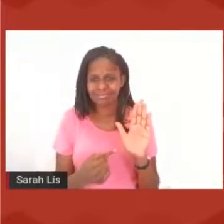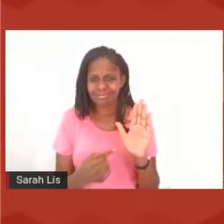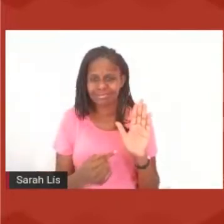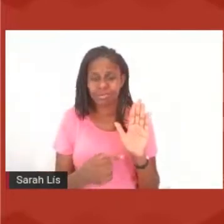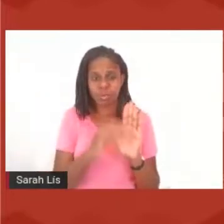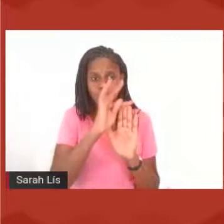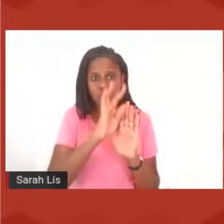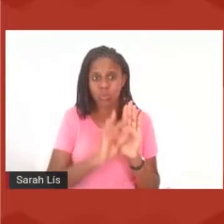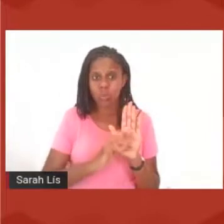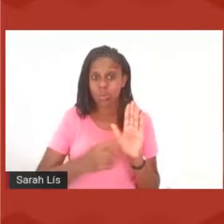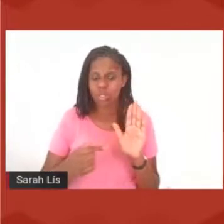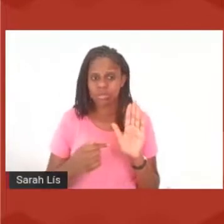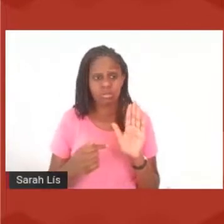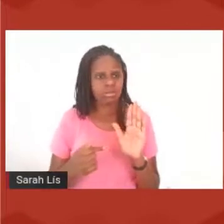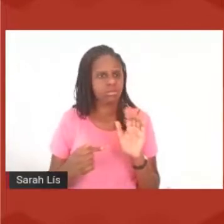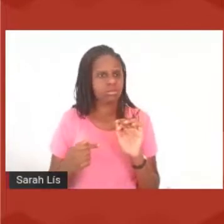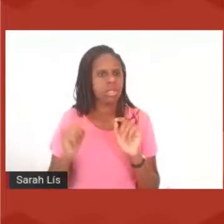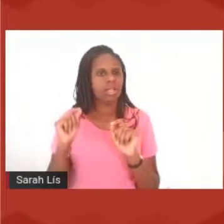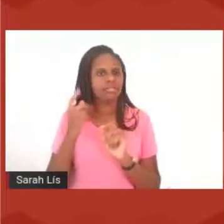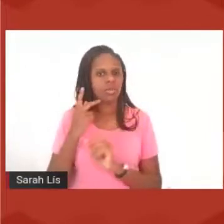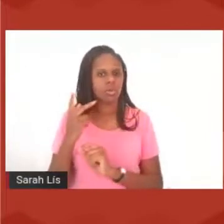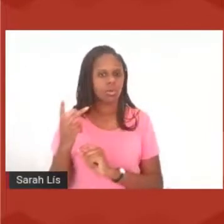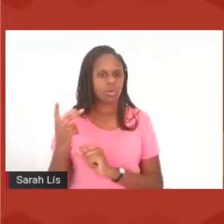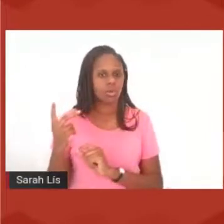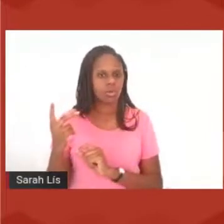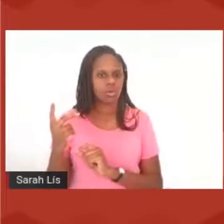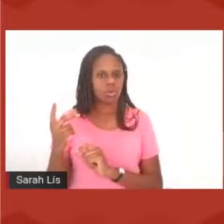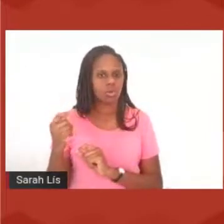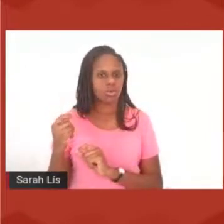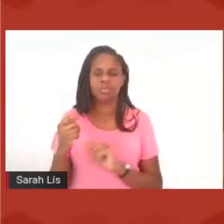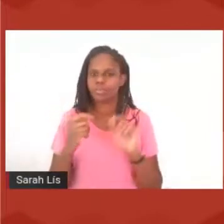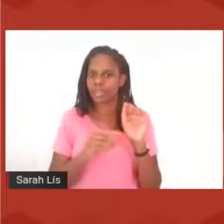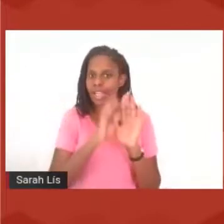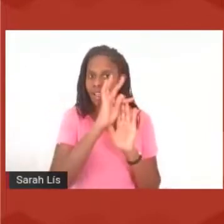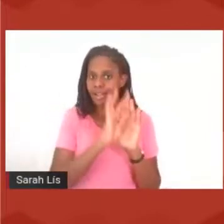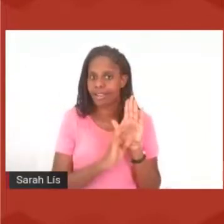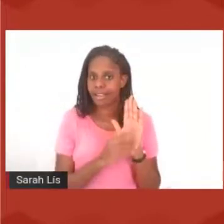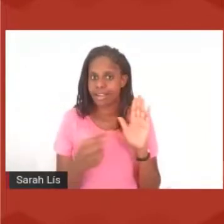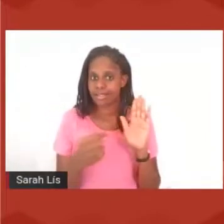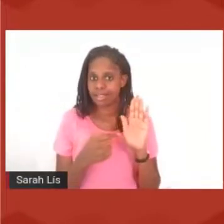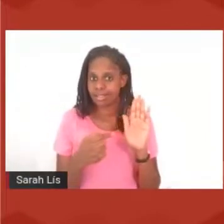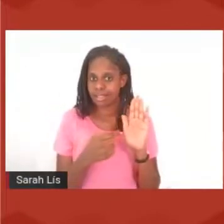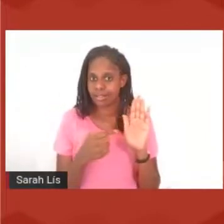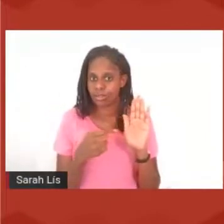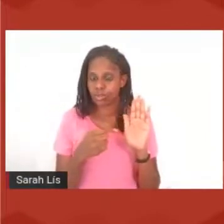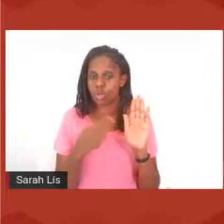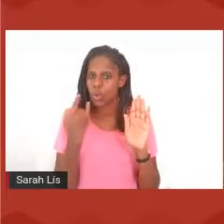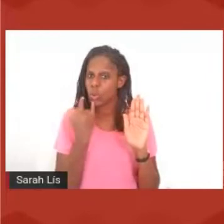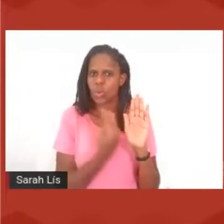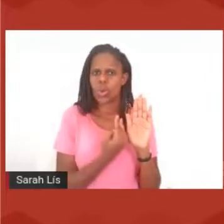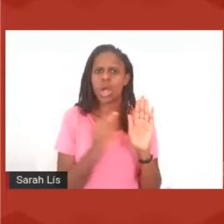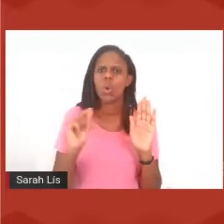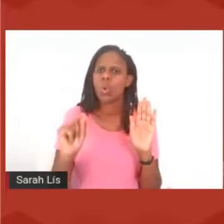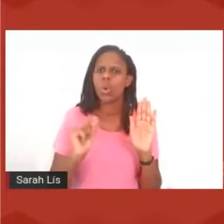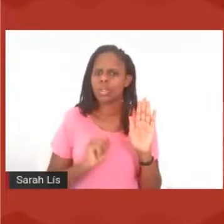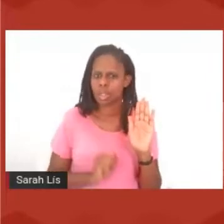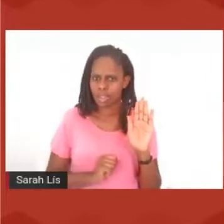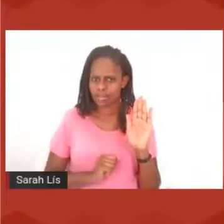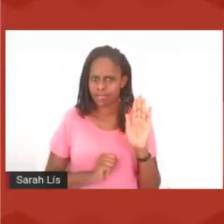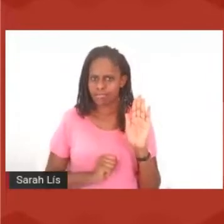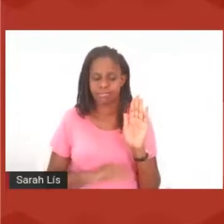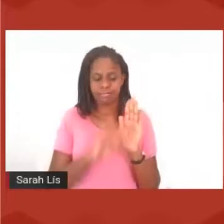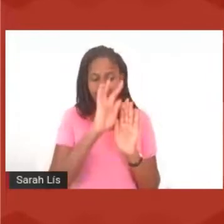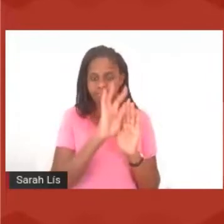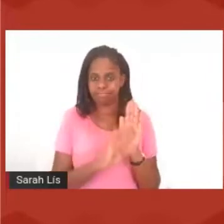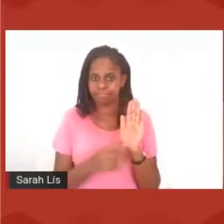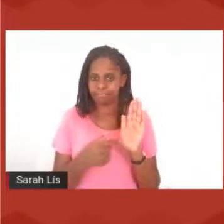chamando? Oi? O que esse texto está chamando a atenção? O que será que está por trás desse texto